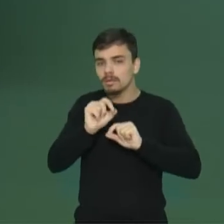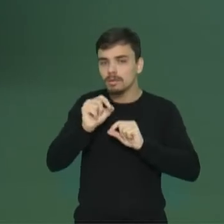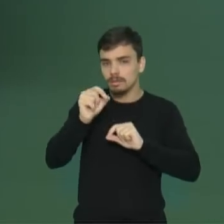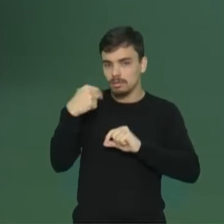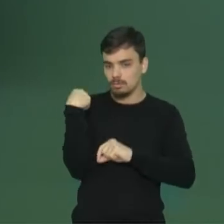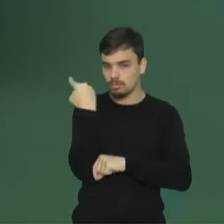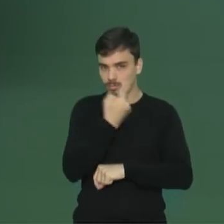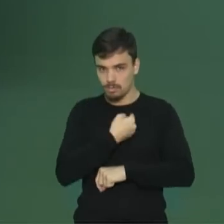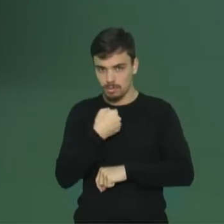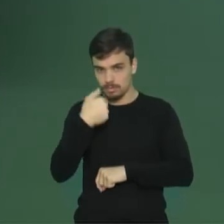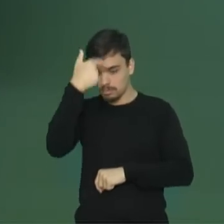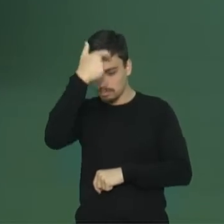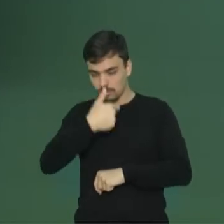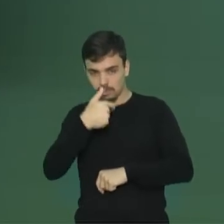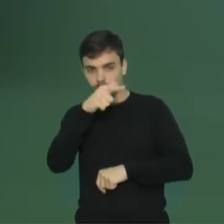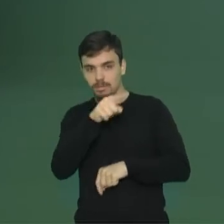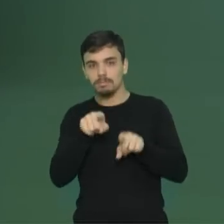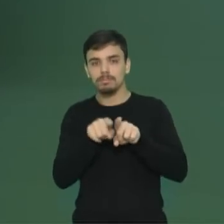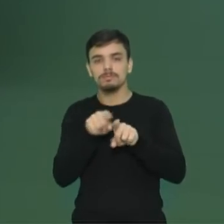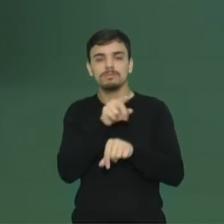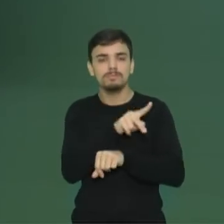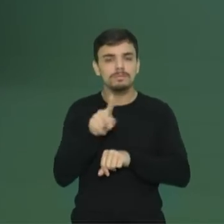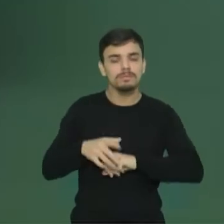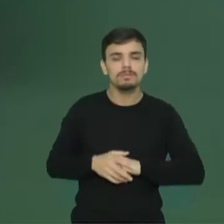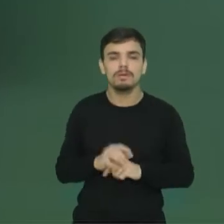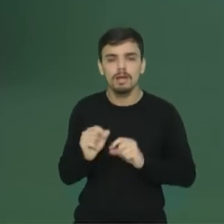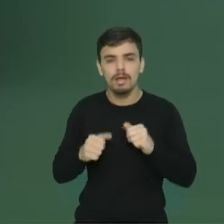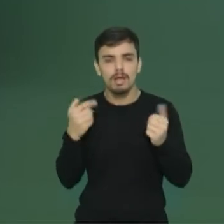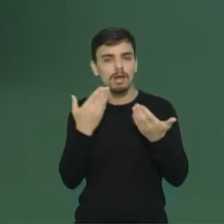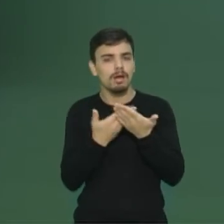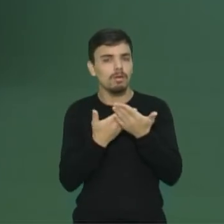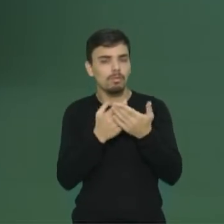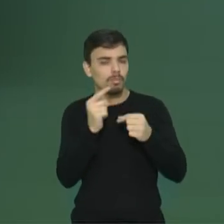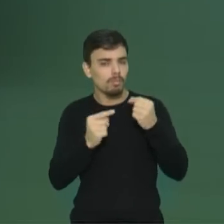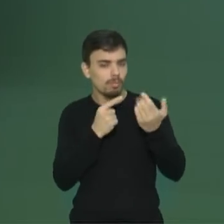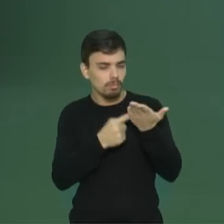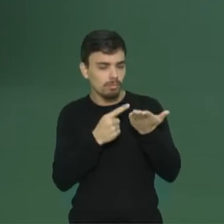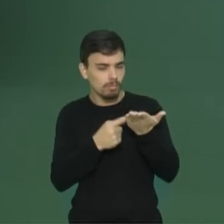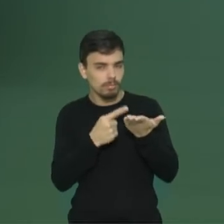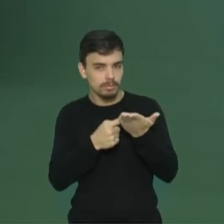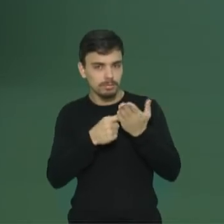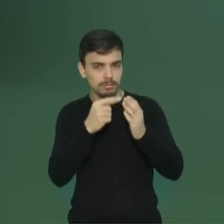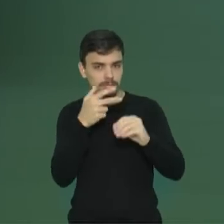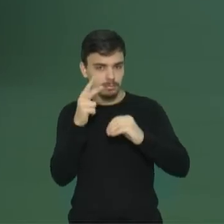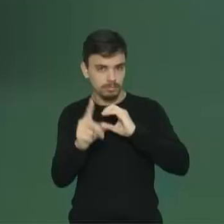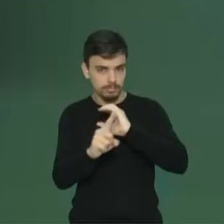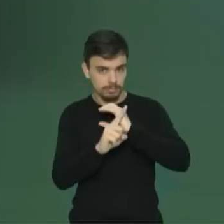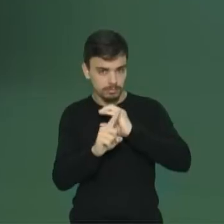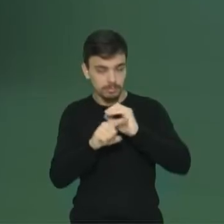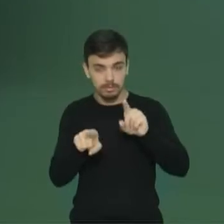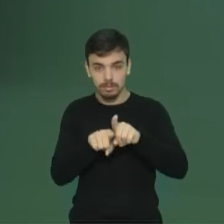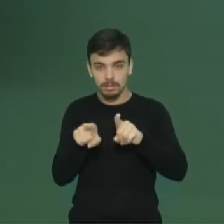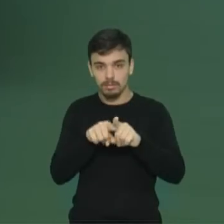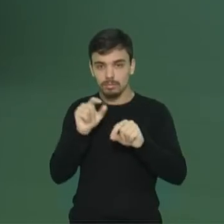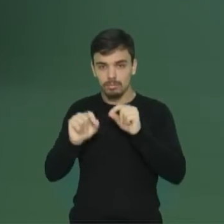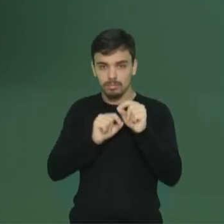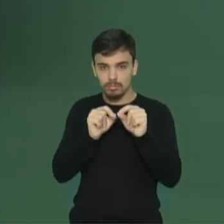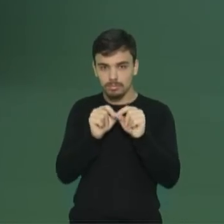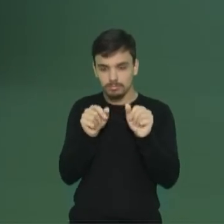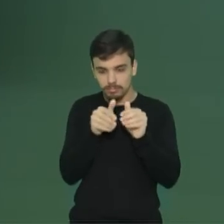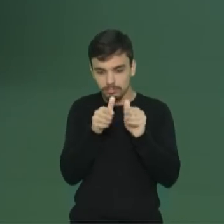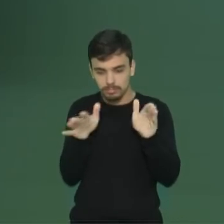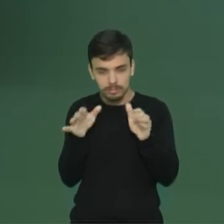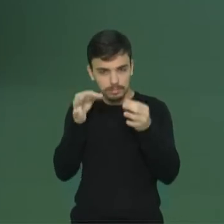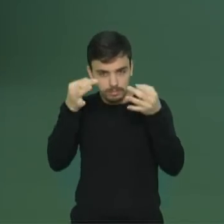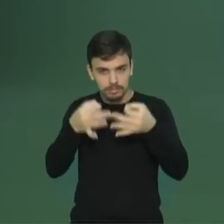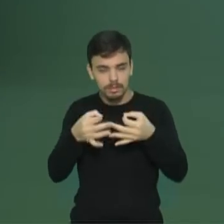Cadu, elas são combinações de lentes. Por quê? Porque além de convergir os raios, elas ainda têm que direcionar eles para o